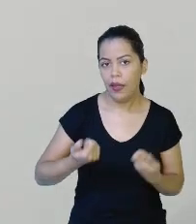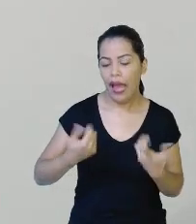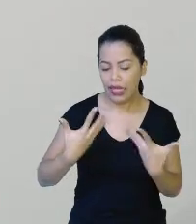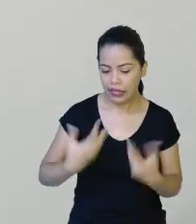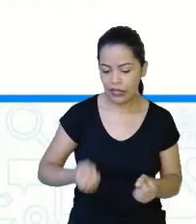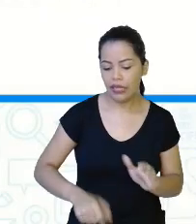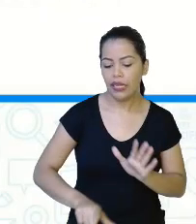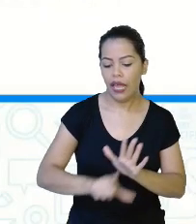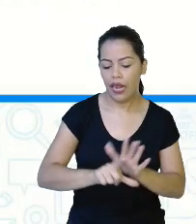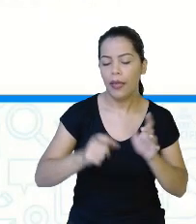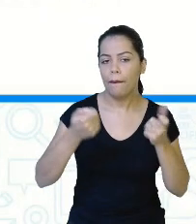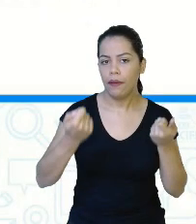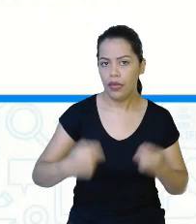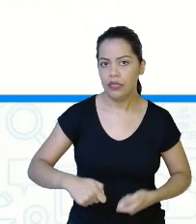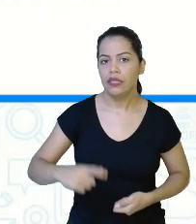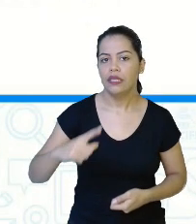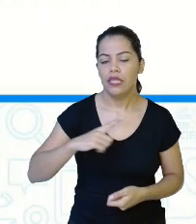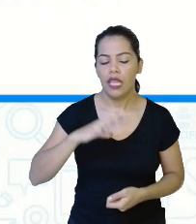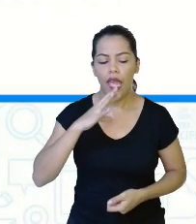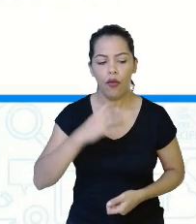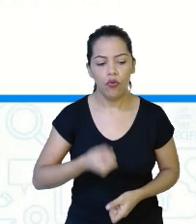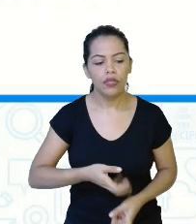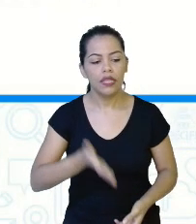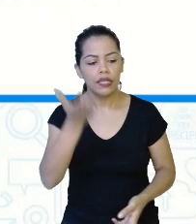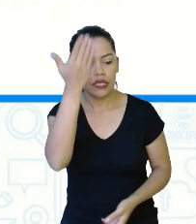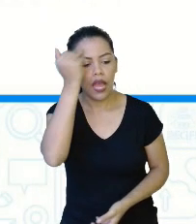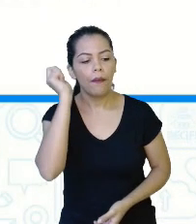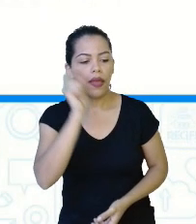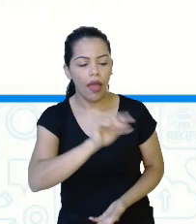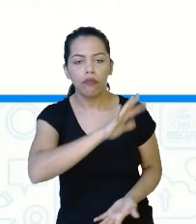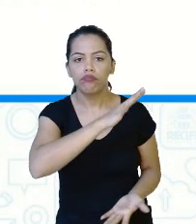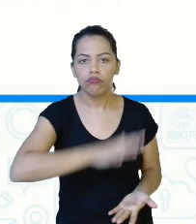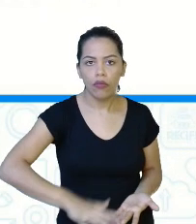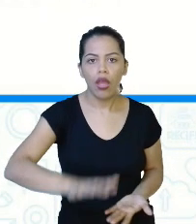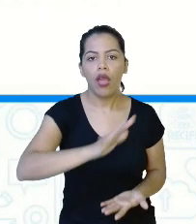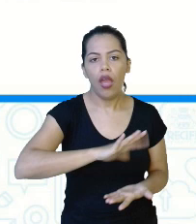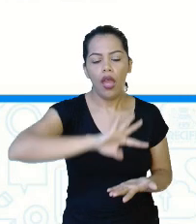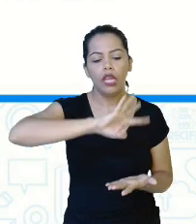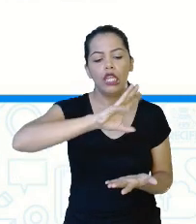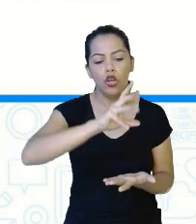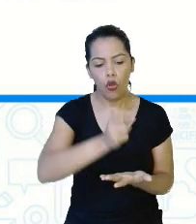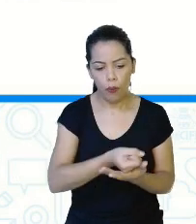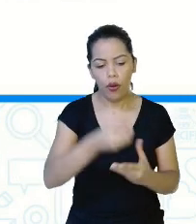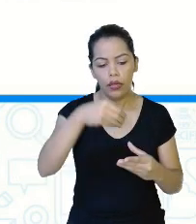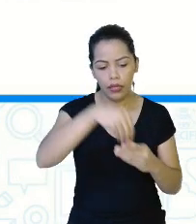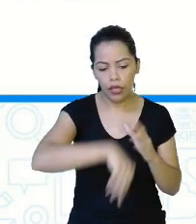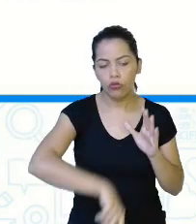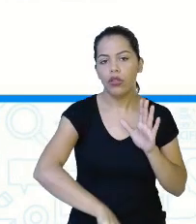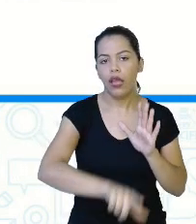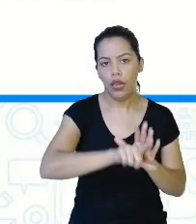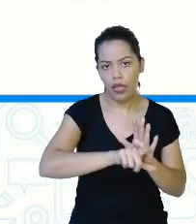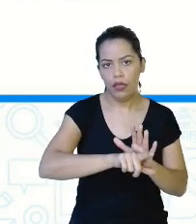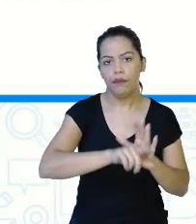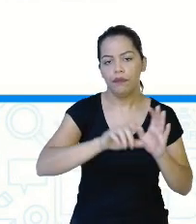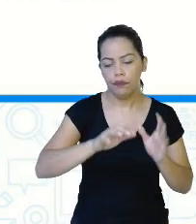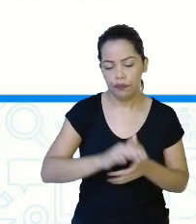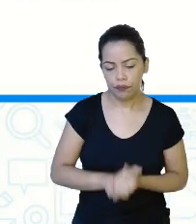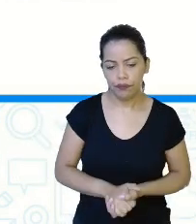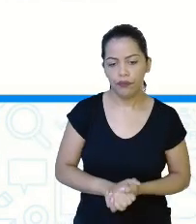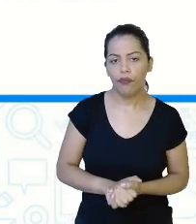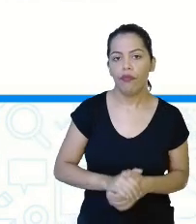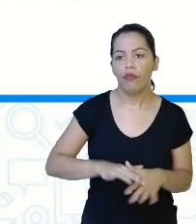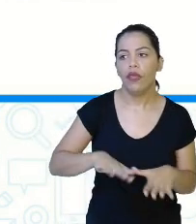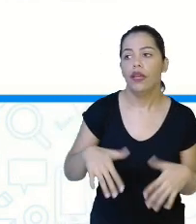quilombos, territórios de memória e de identidade. Por quê? Porque lá no quilombo, nas